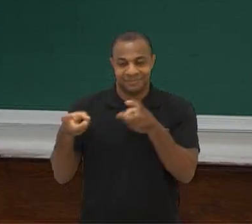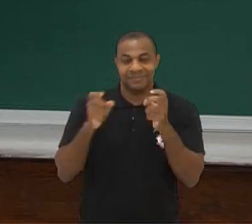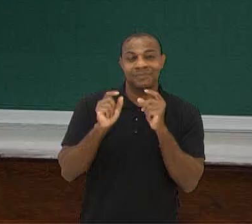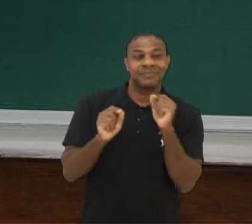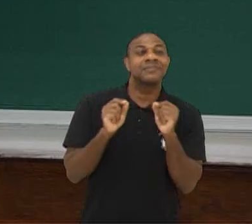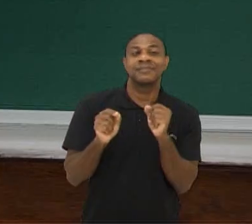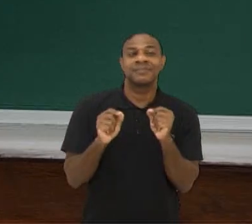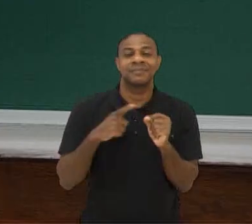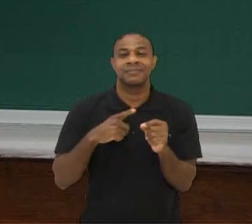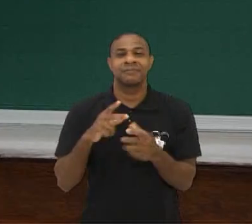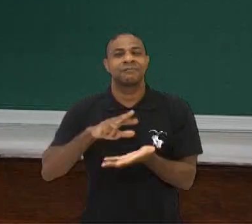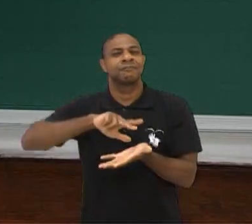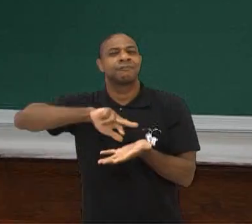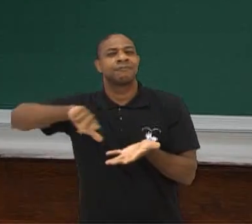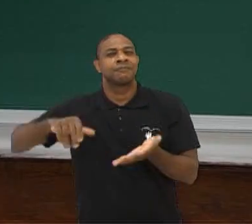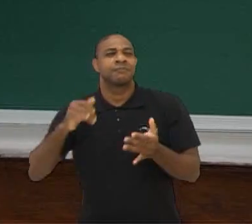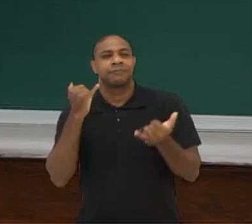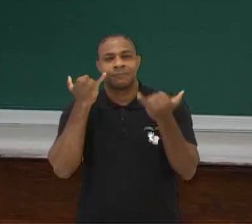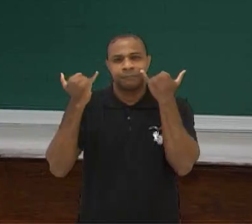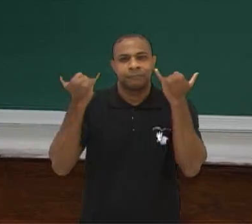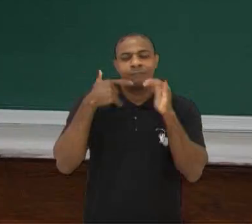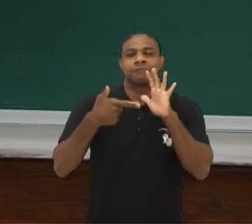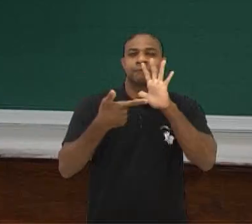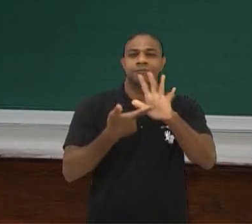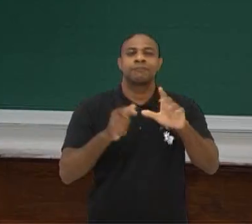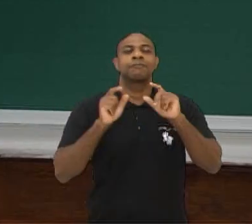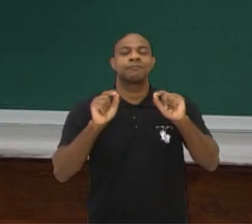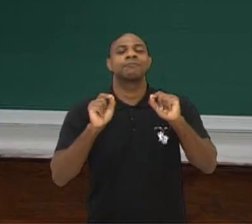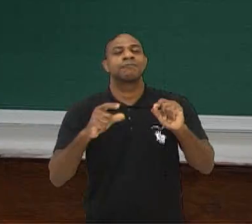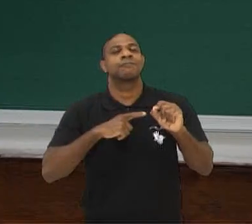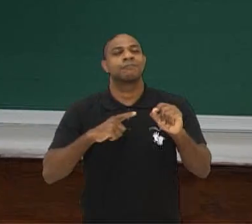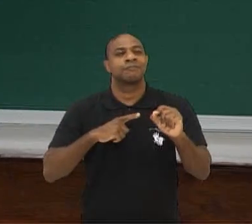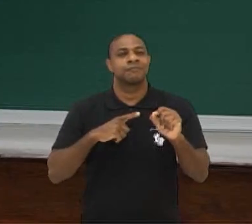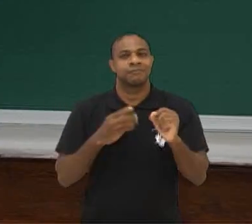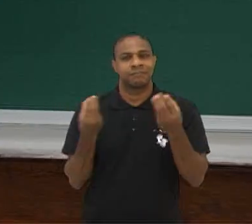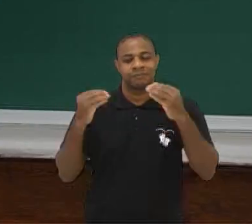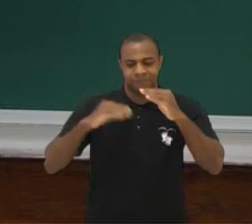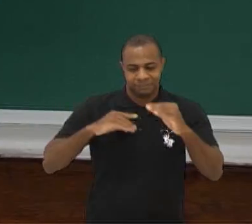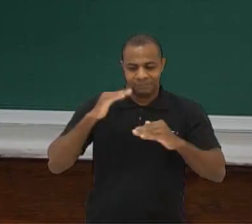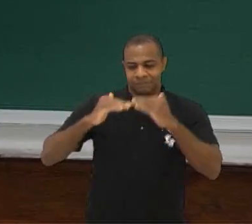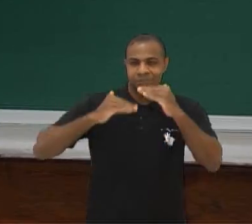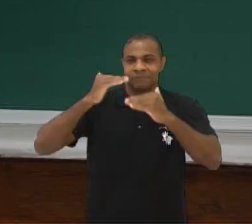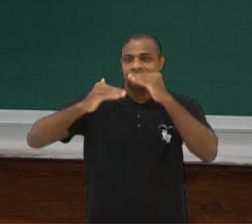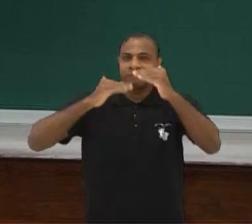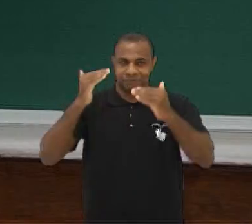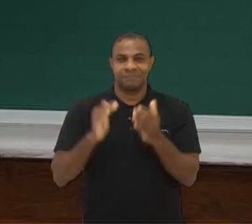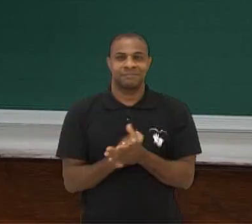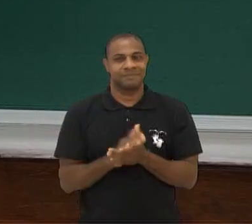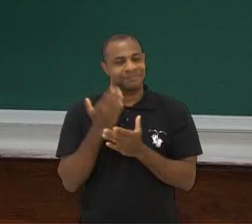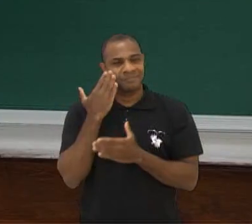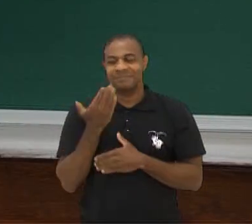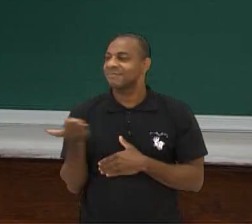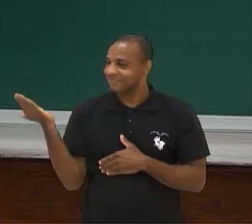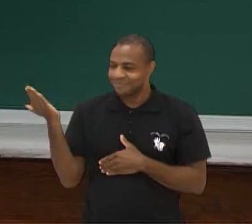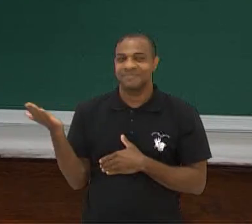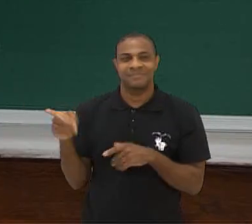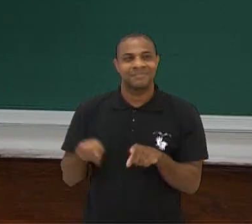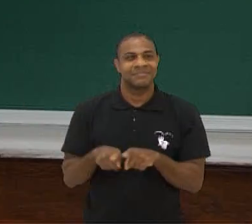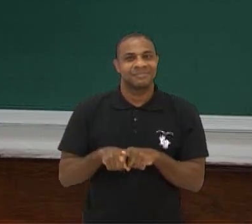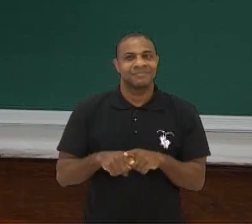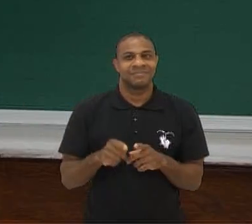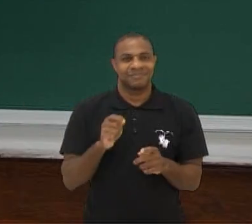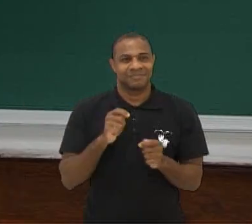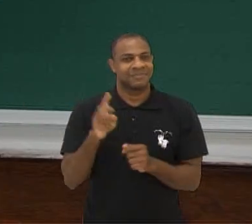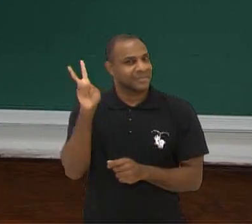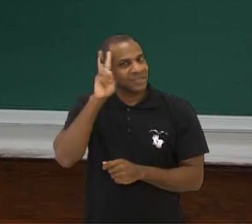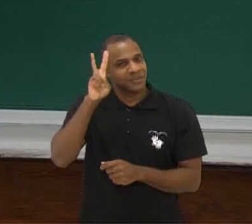tem várias informações, né, que demonstram que está ali no desenrolar das situações narradas,